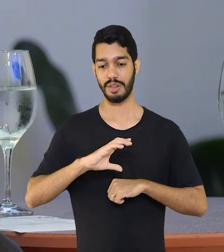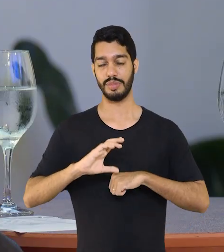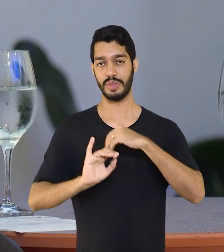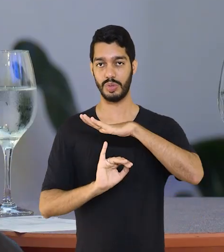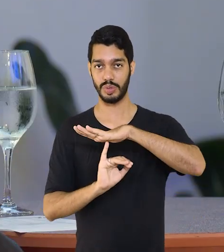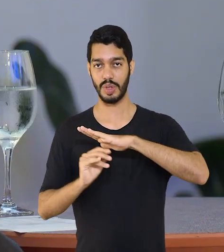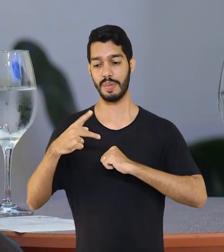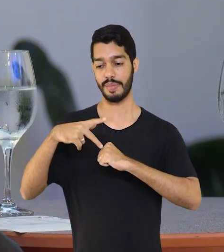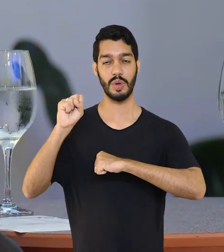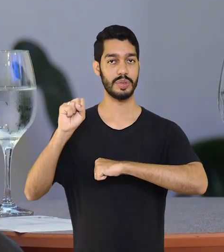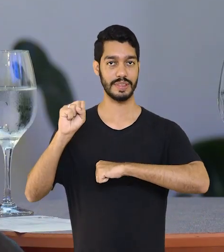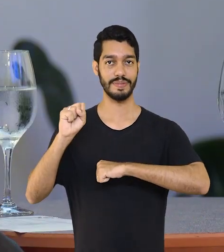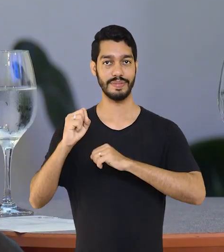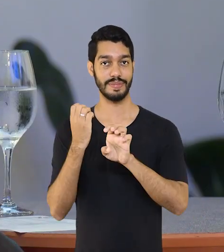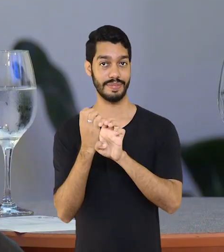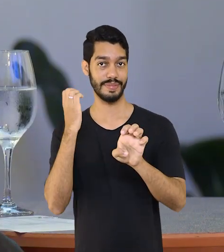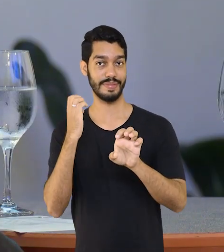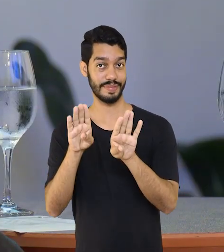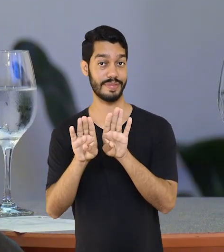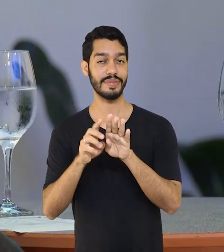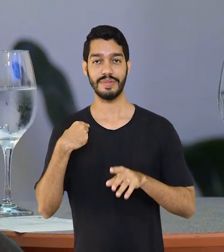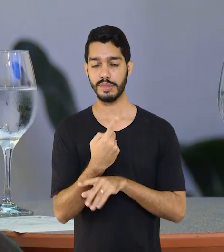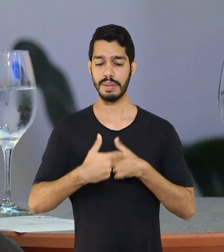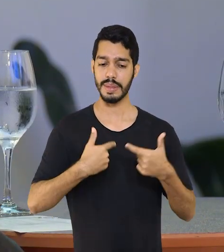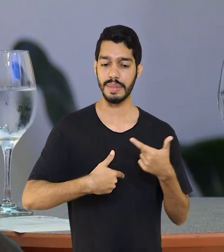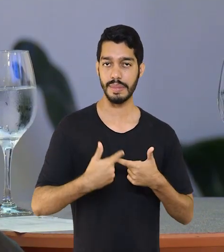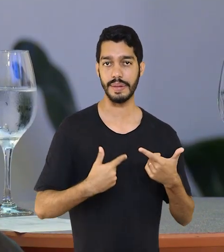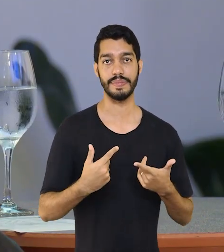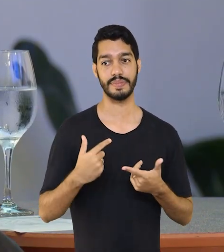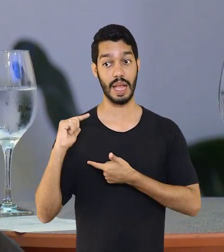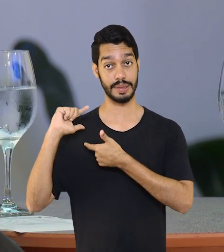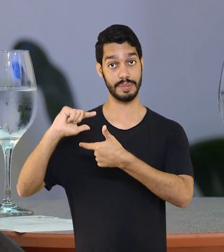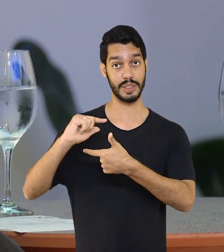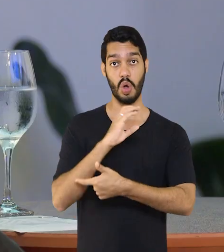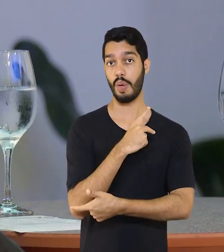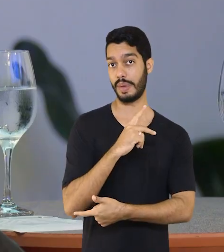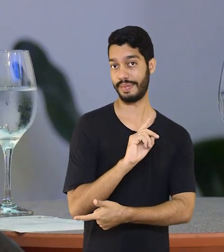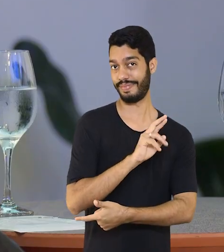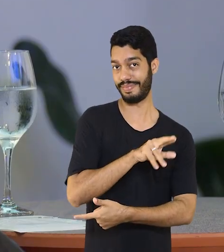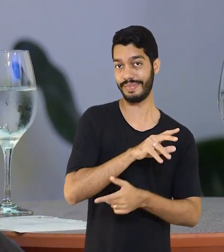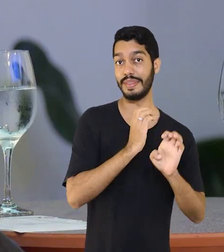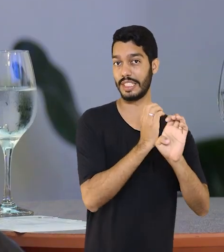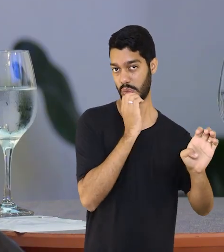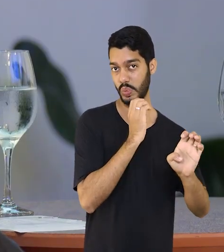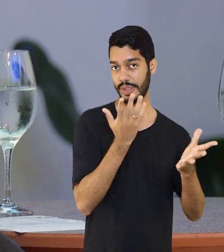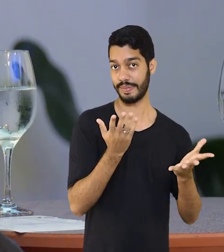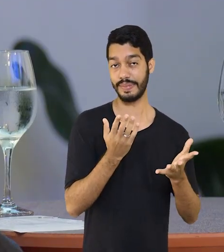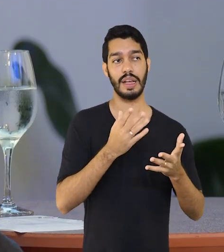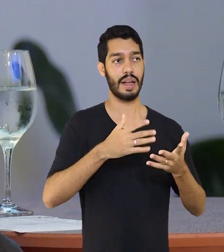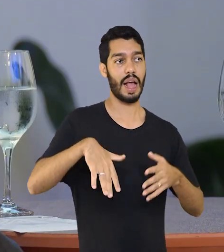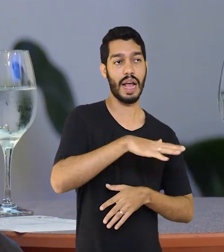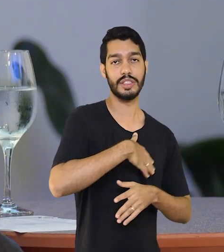em Engenharia, que a gente tem trabalhado muito, que não era a tradição da COP, a agricultura, né?